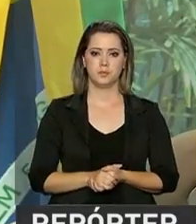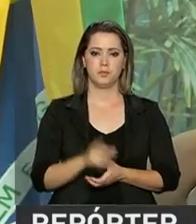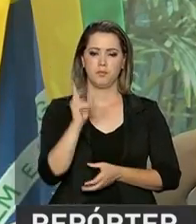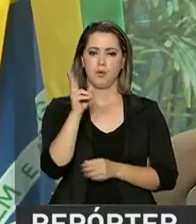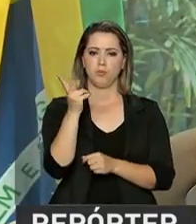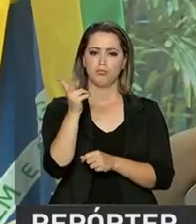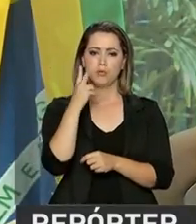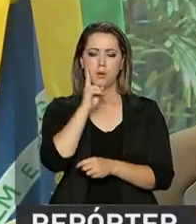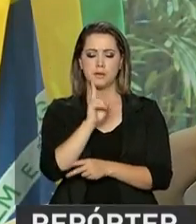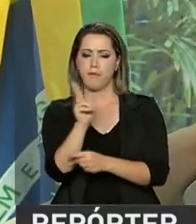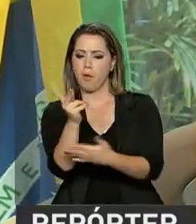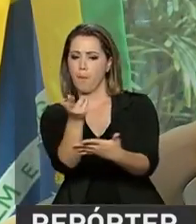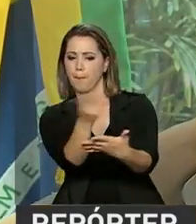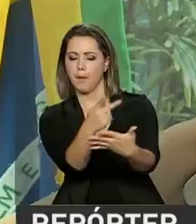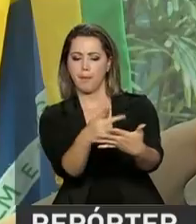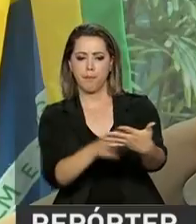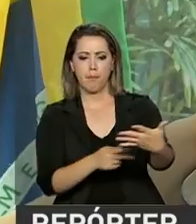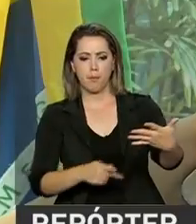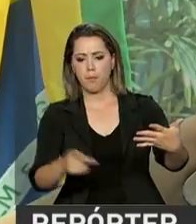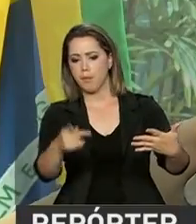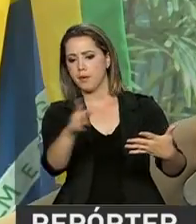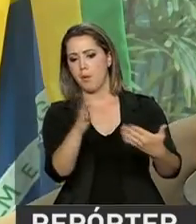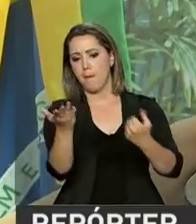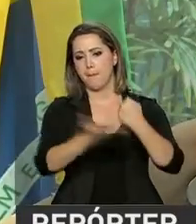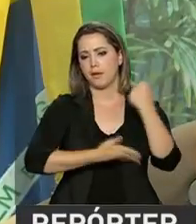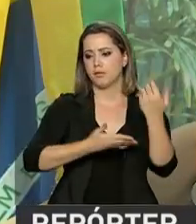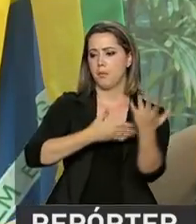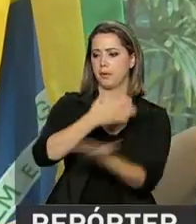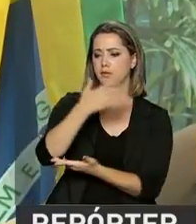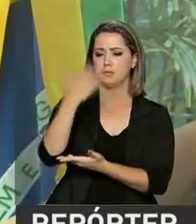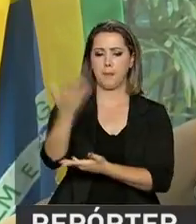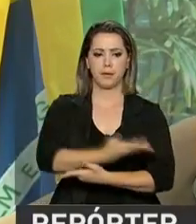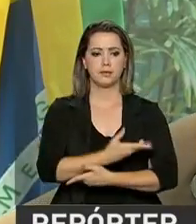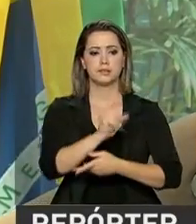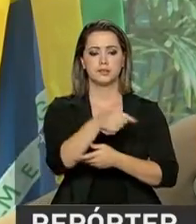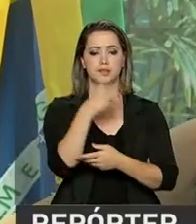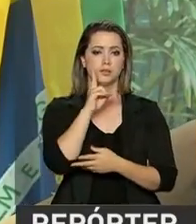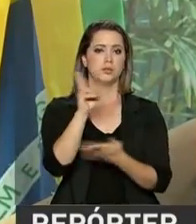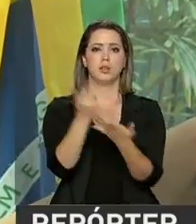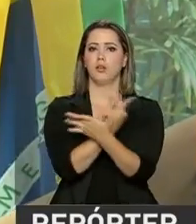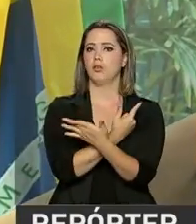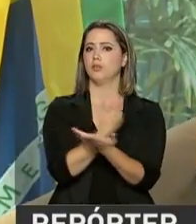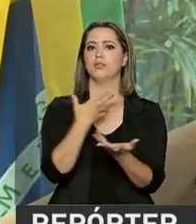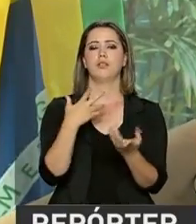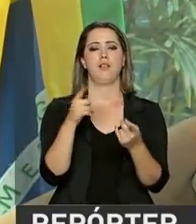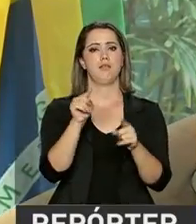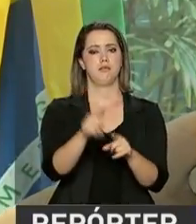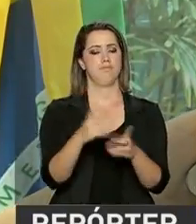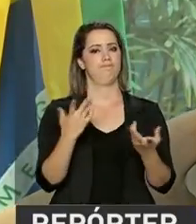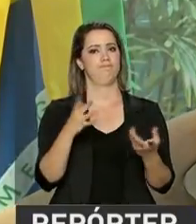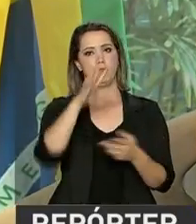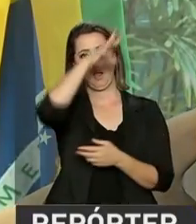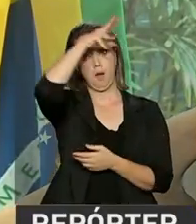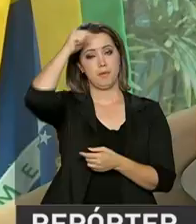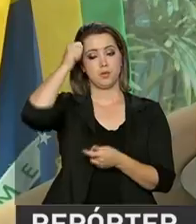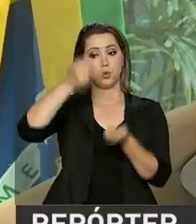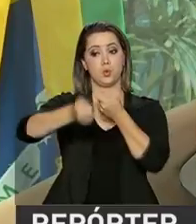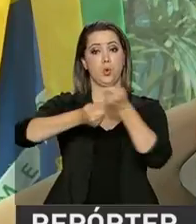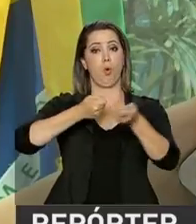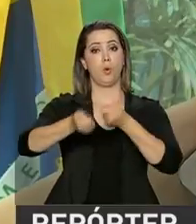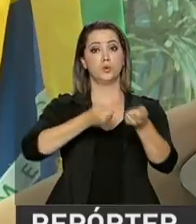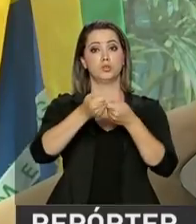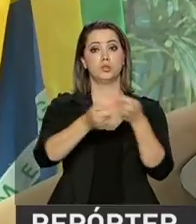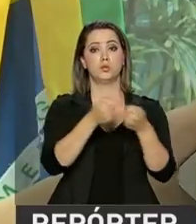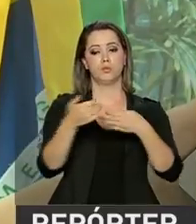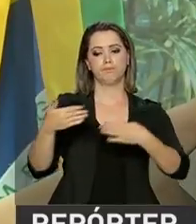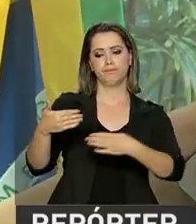mapeamento do desmatamento da dos ilícitos de uma maneira geral que ocorrem na Amazônia no controle das da da